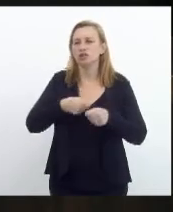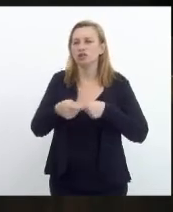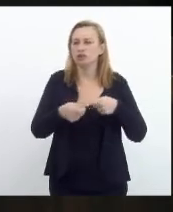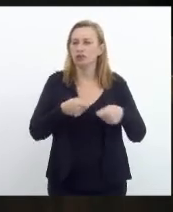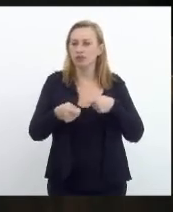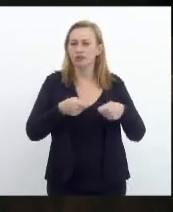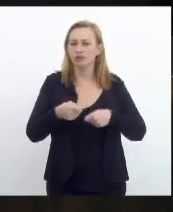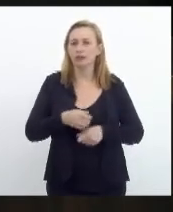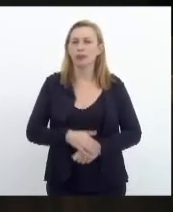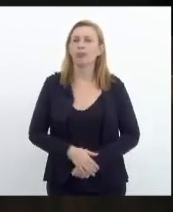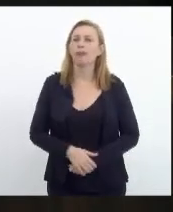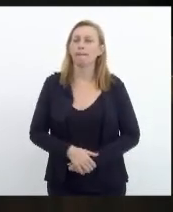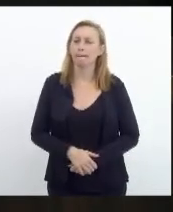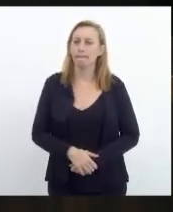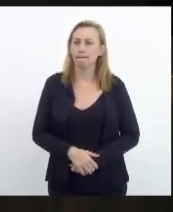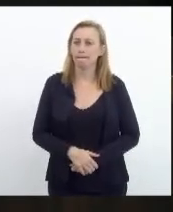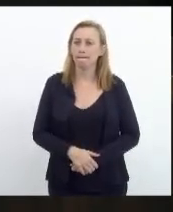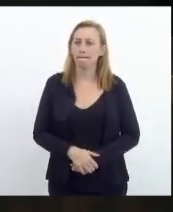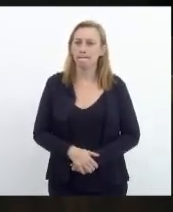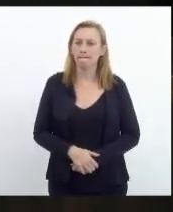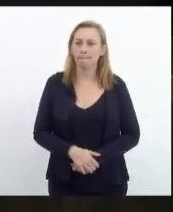Fiscalização Financeira e Controle.